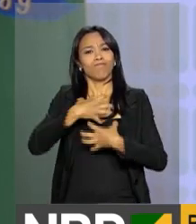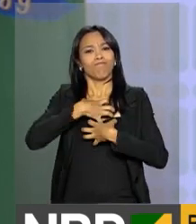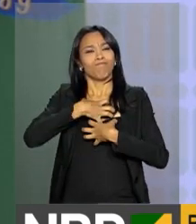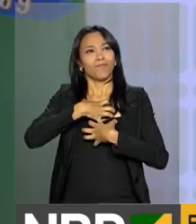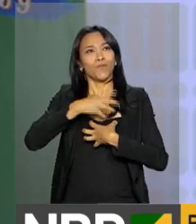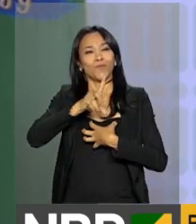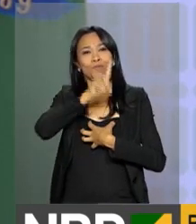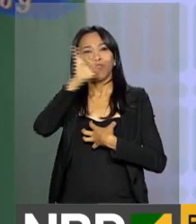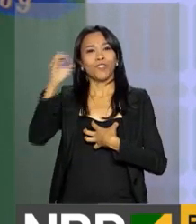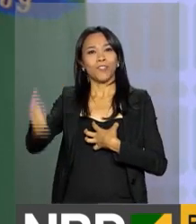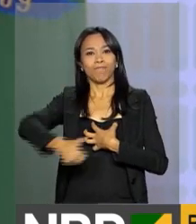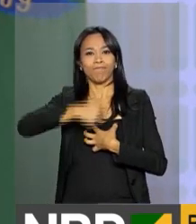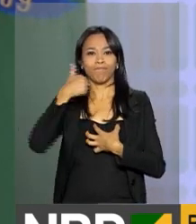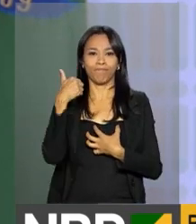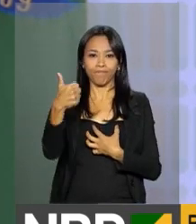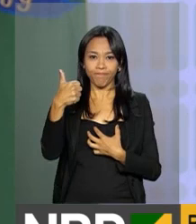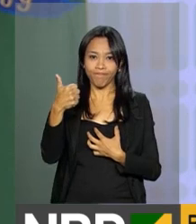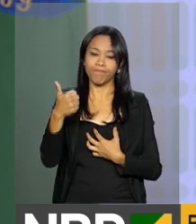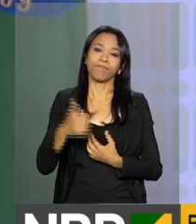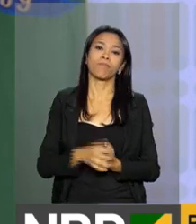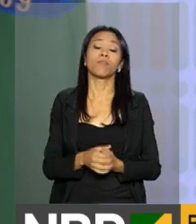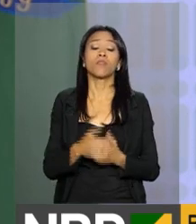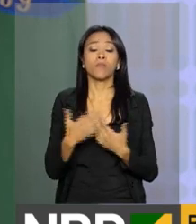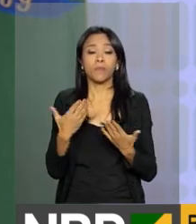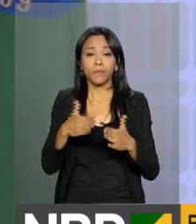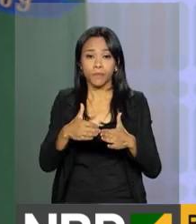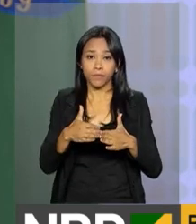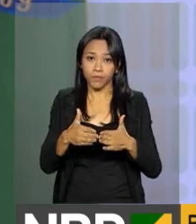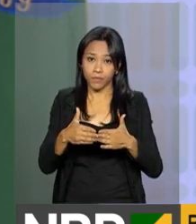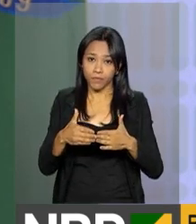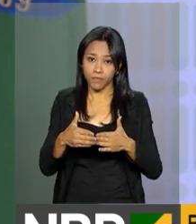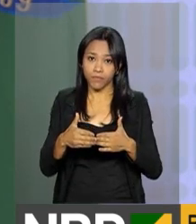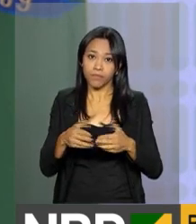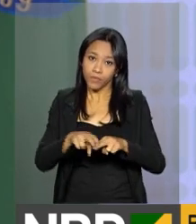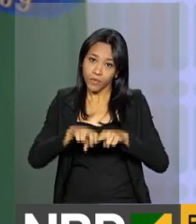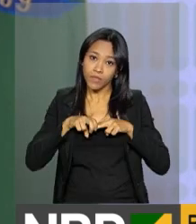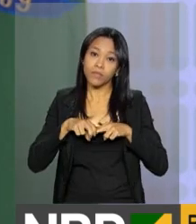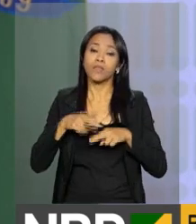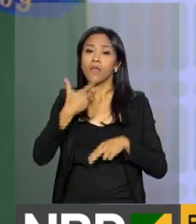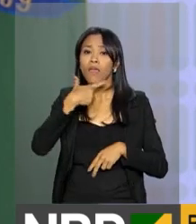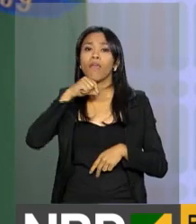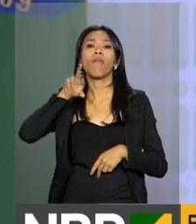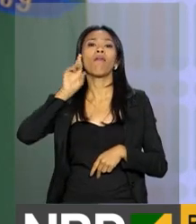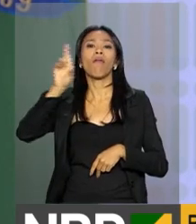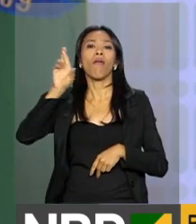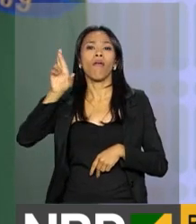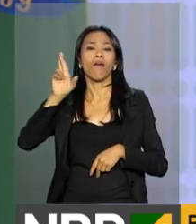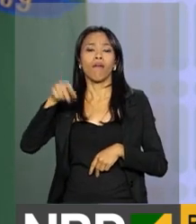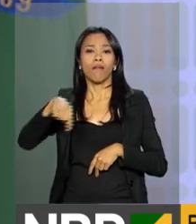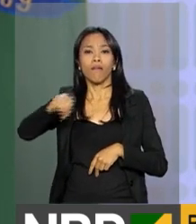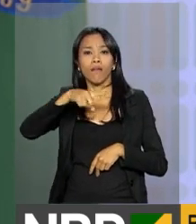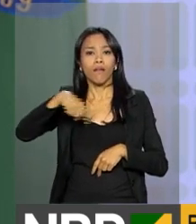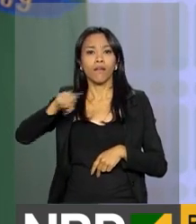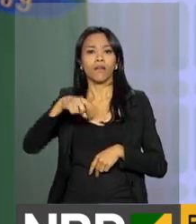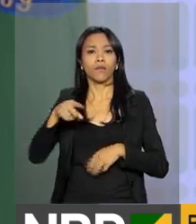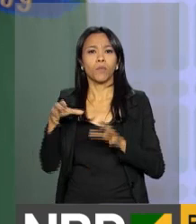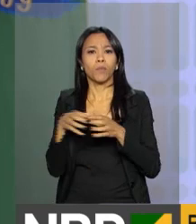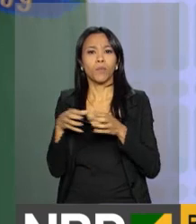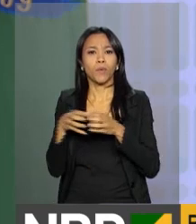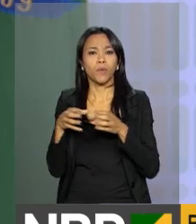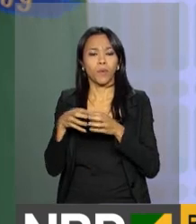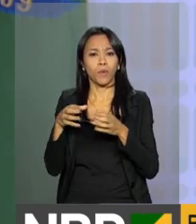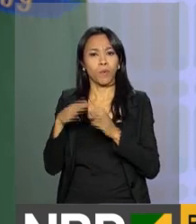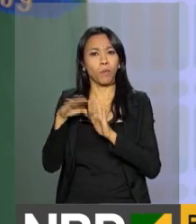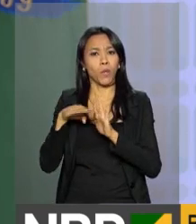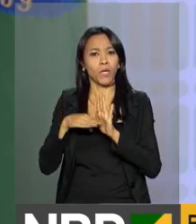dia. Portanto, meus cumprimentos aos responsáveis pelo programa Forças no